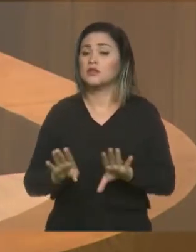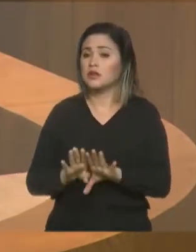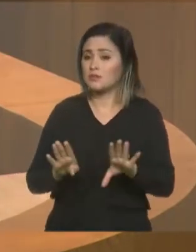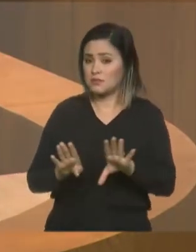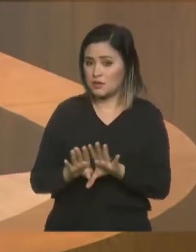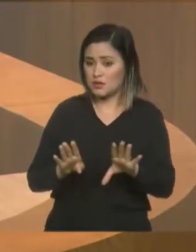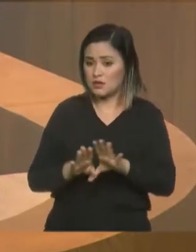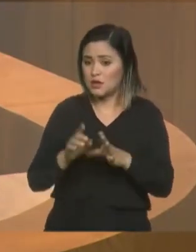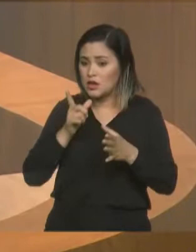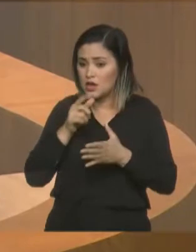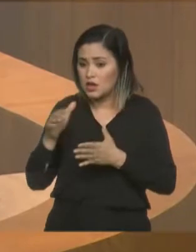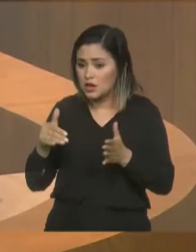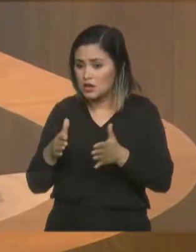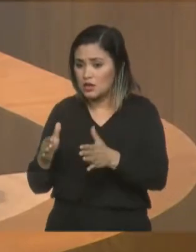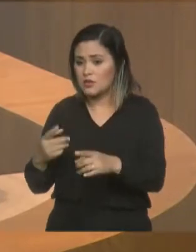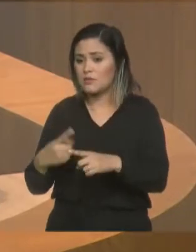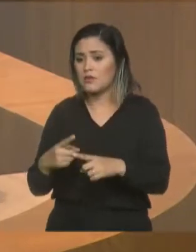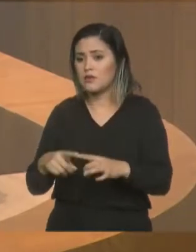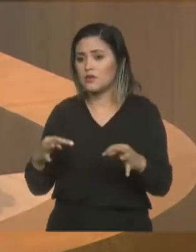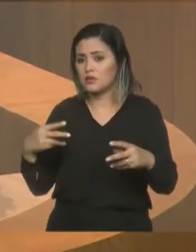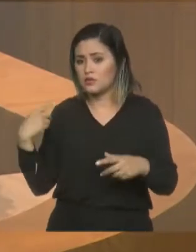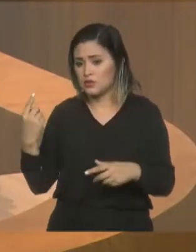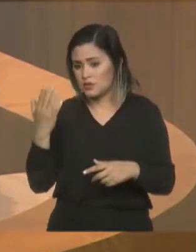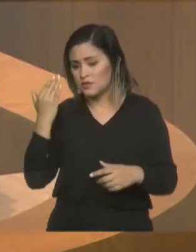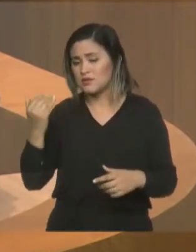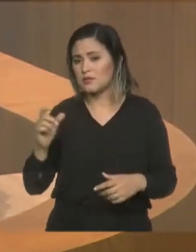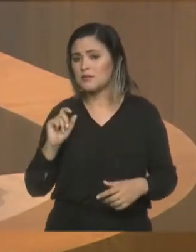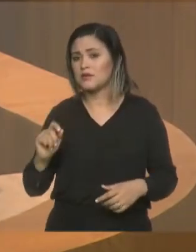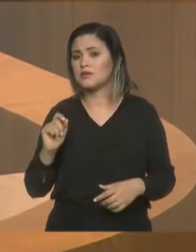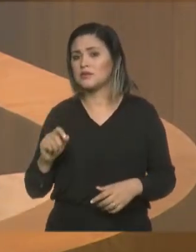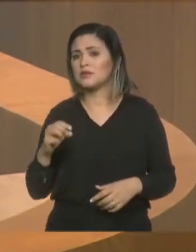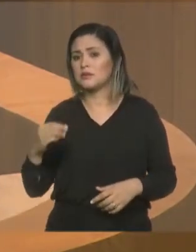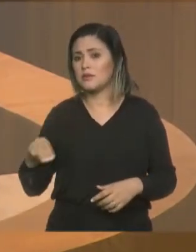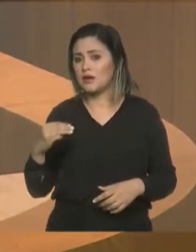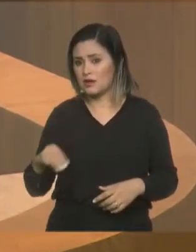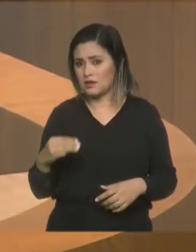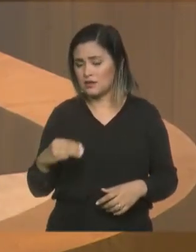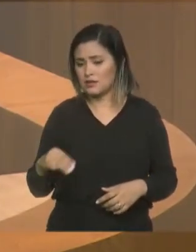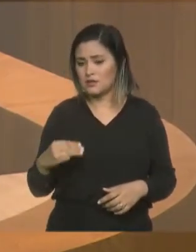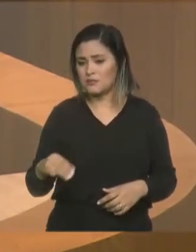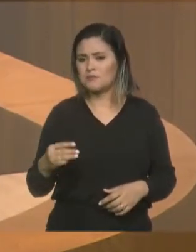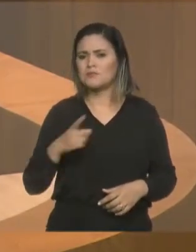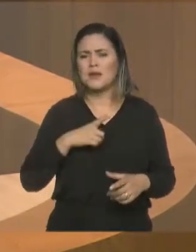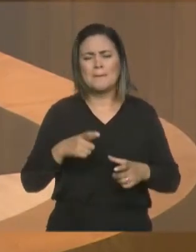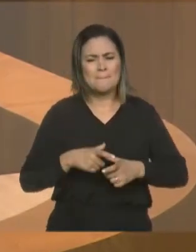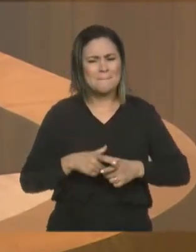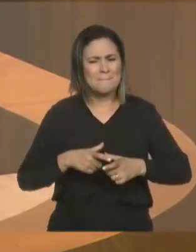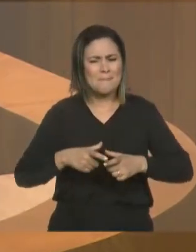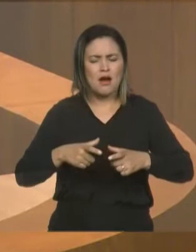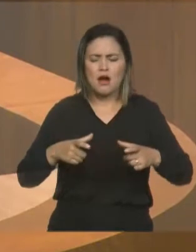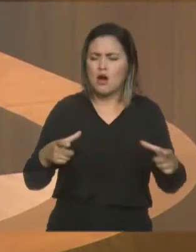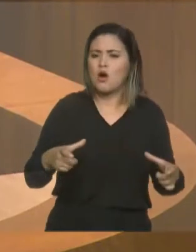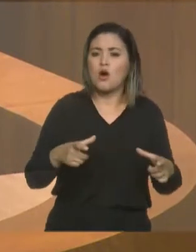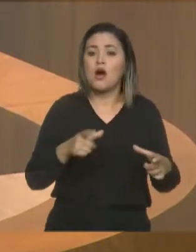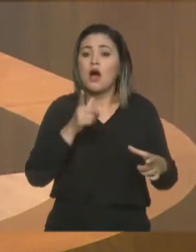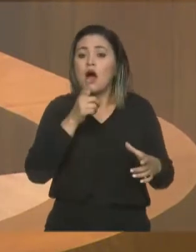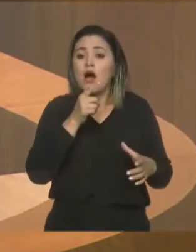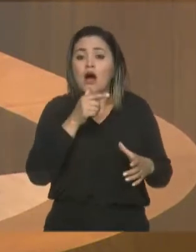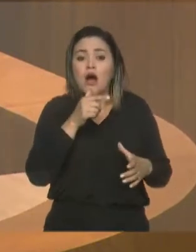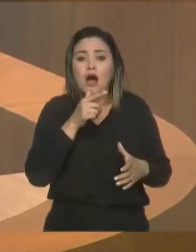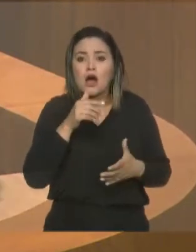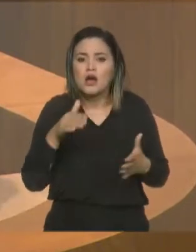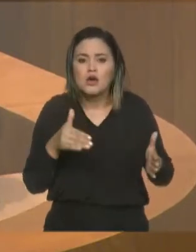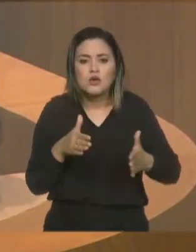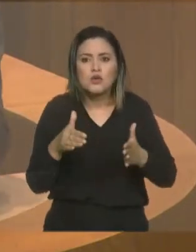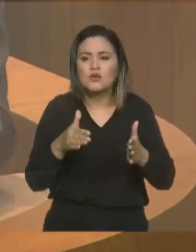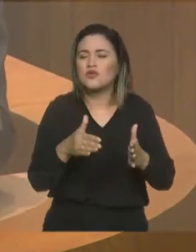sabemos que o Maranhão tem as maiores bacias hidrográficas do Nordeste. É mais de 52% de